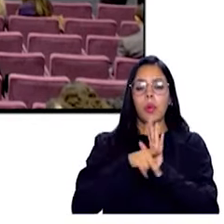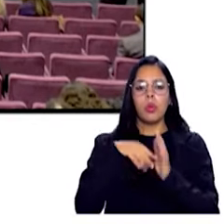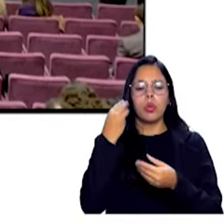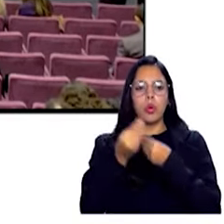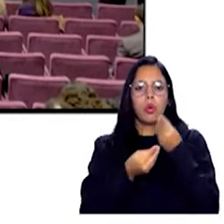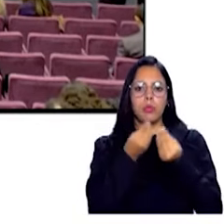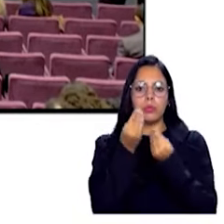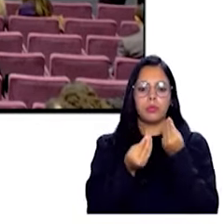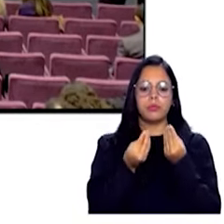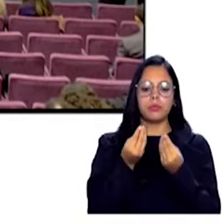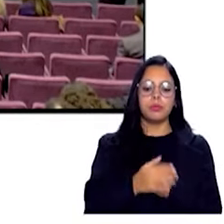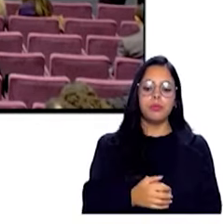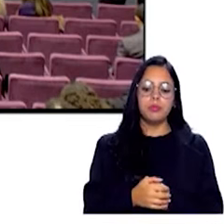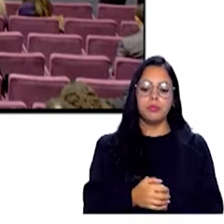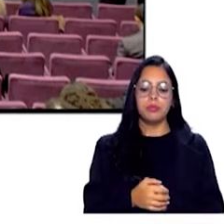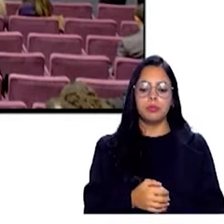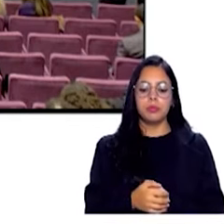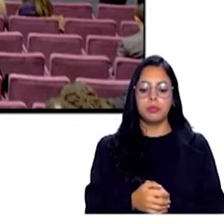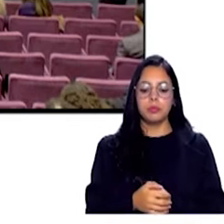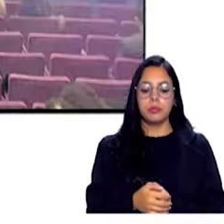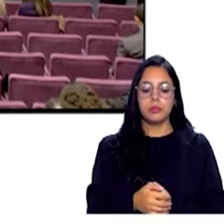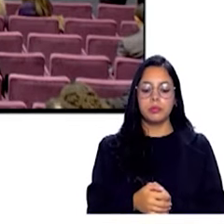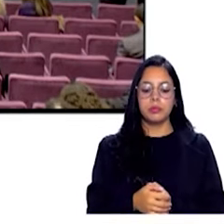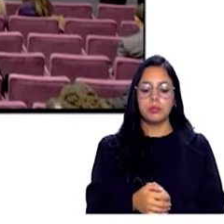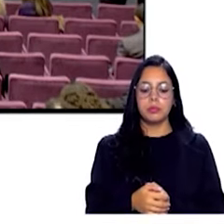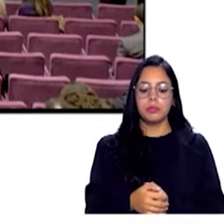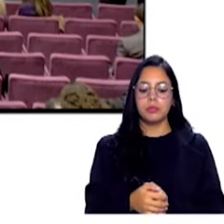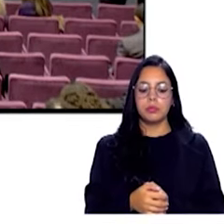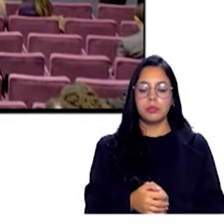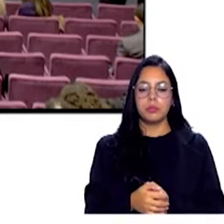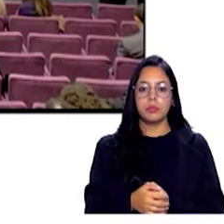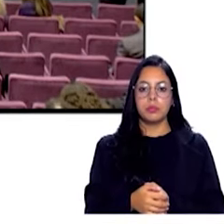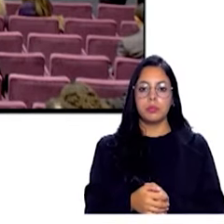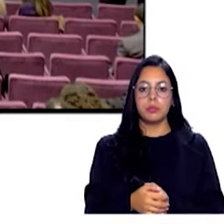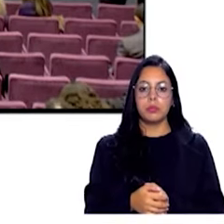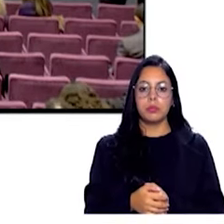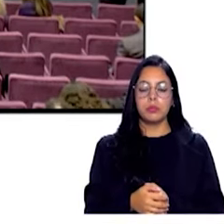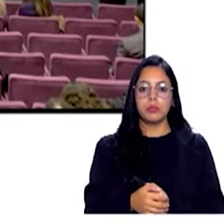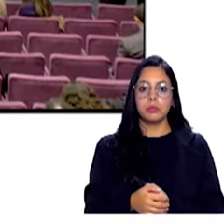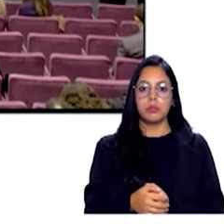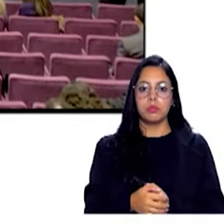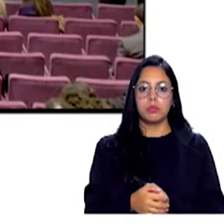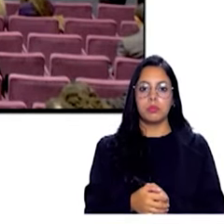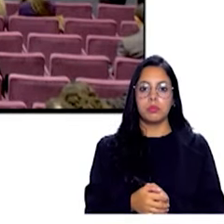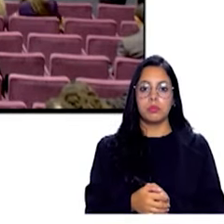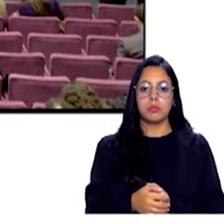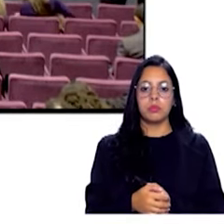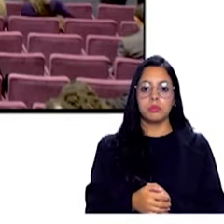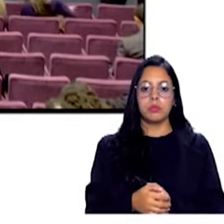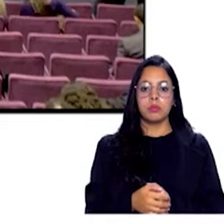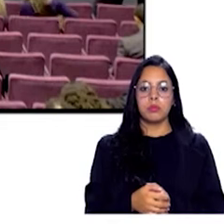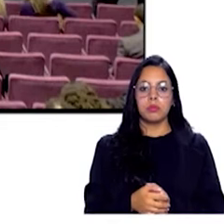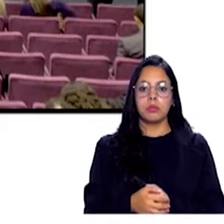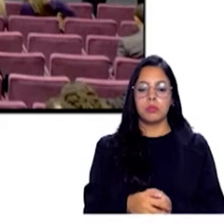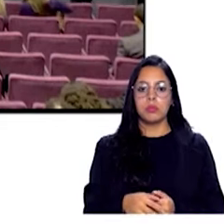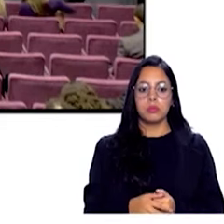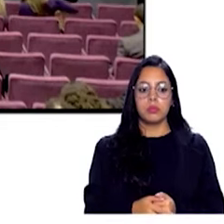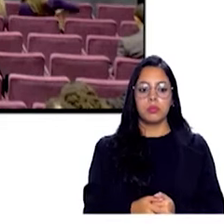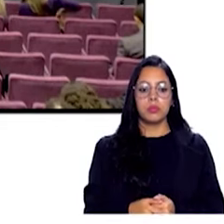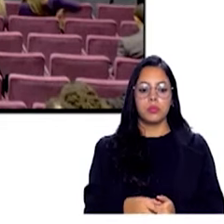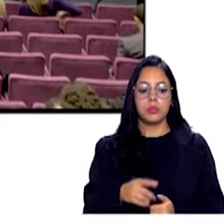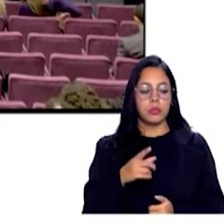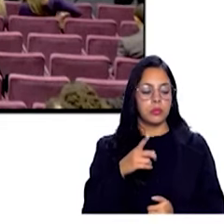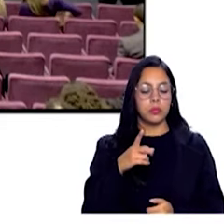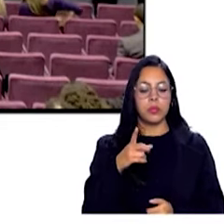alu de procesos que lan a las cortes supremas para que podamos ser eficaces Y en esa